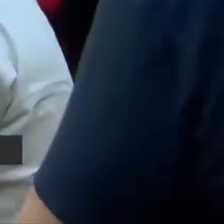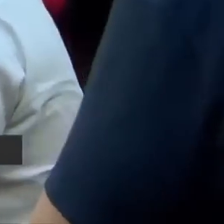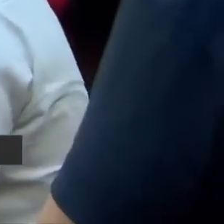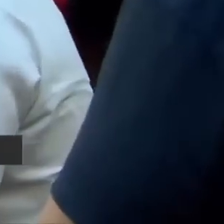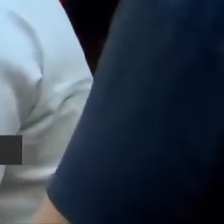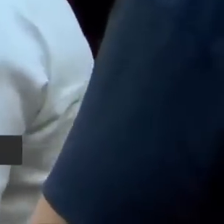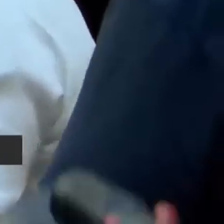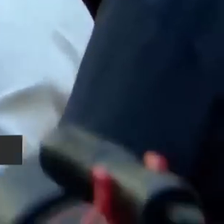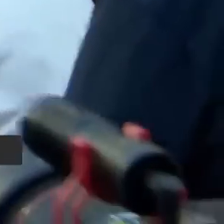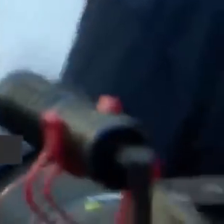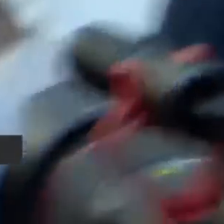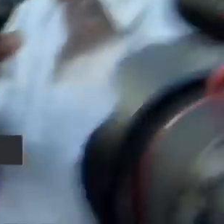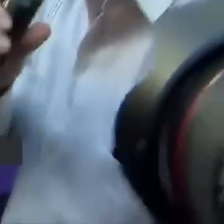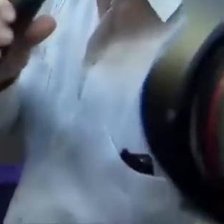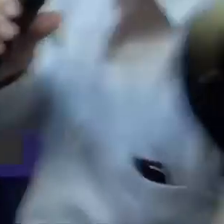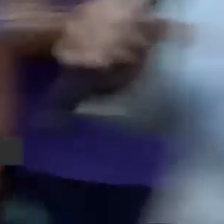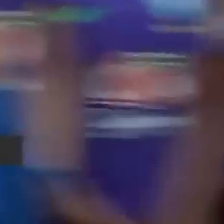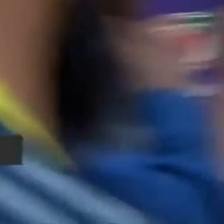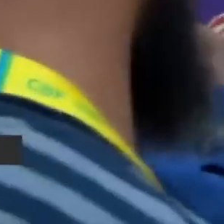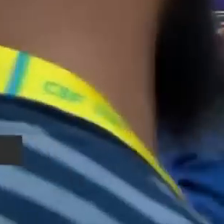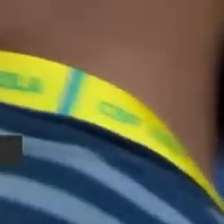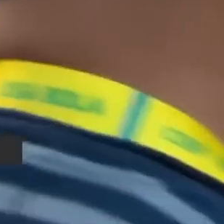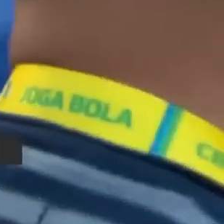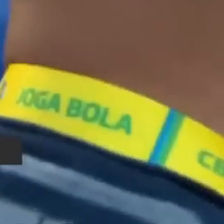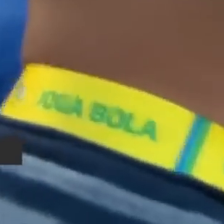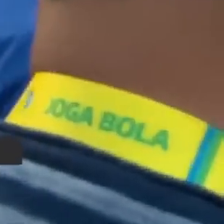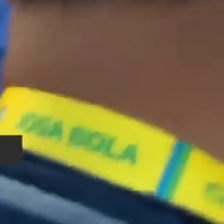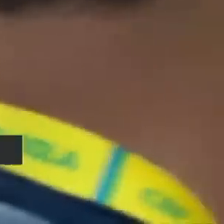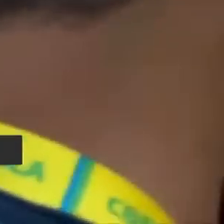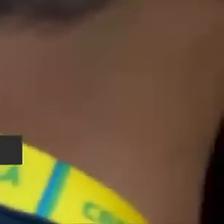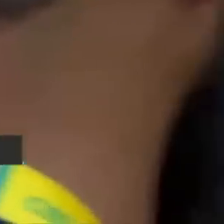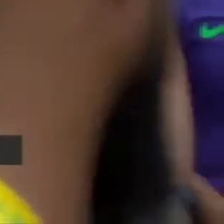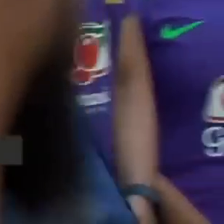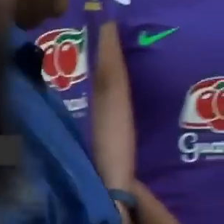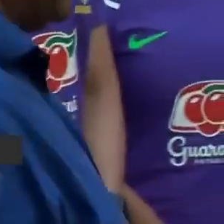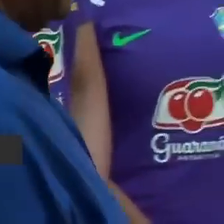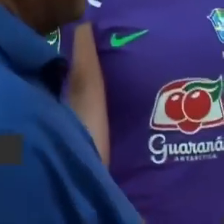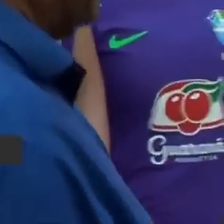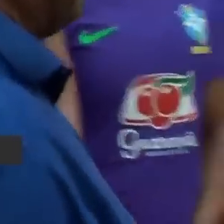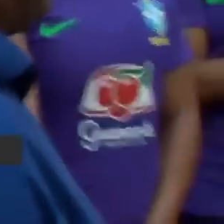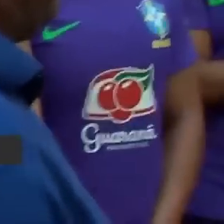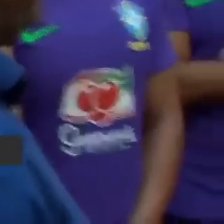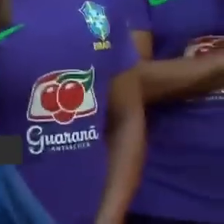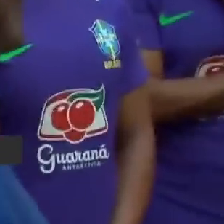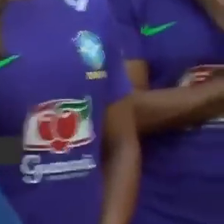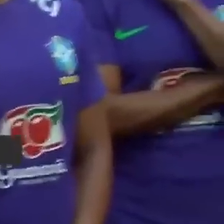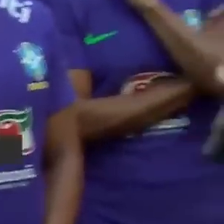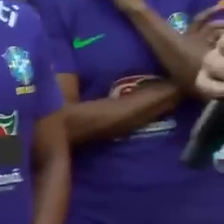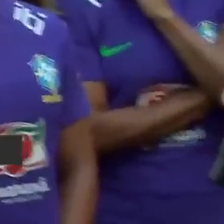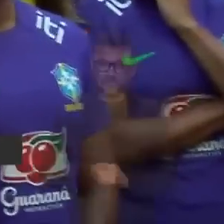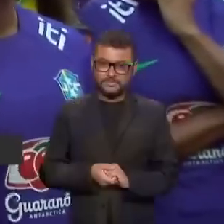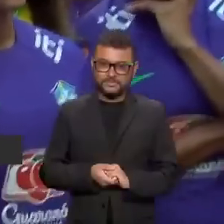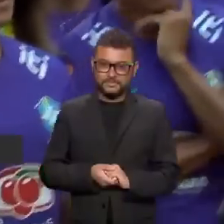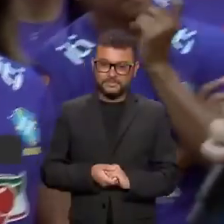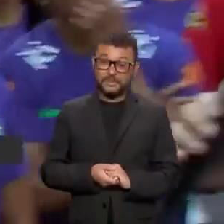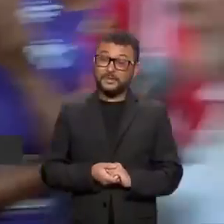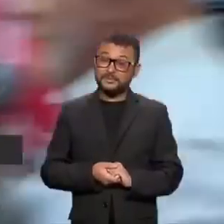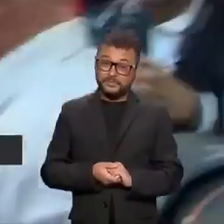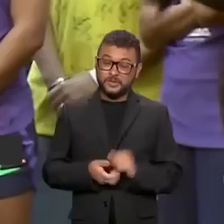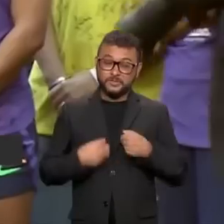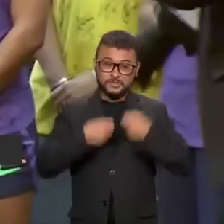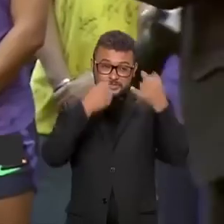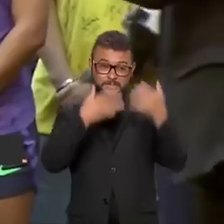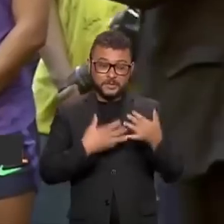leve, né? Olha, deixa só dizer duas palavras para vocês. Primeiro,